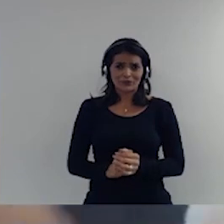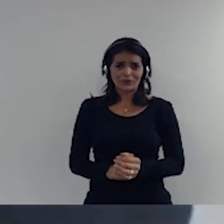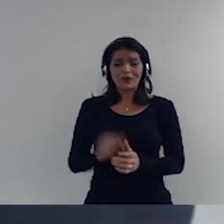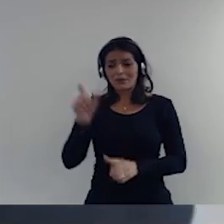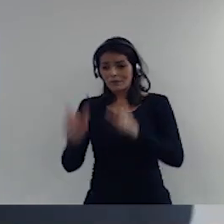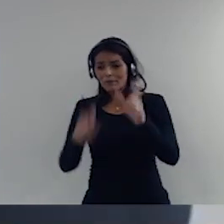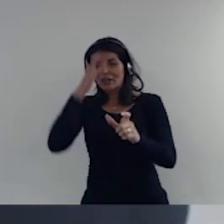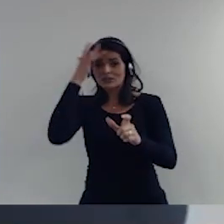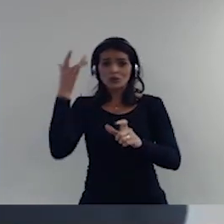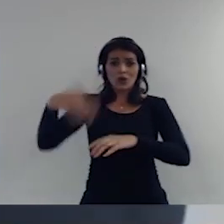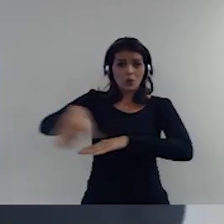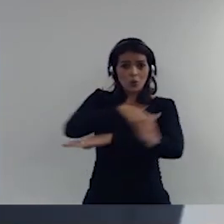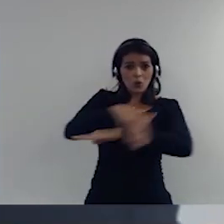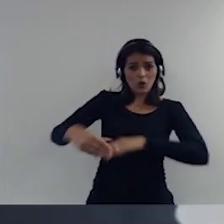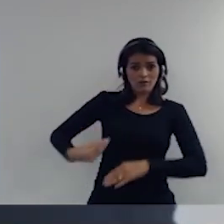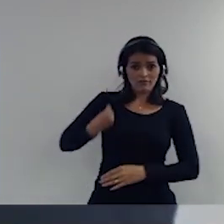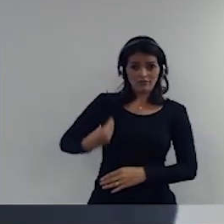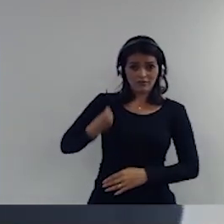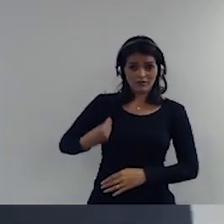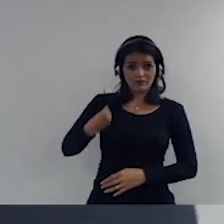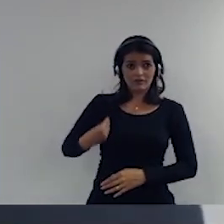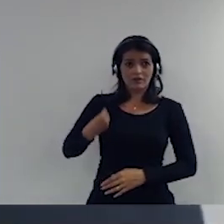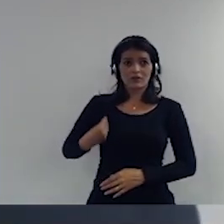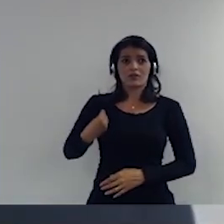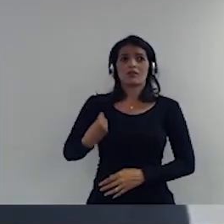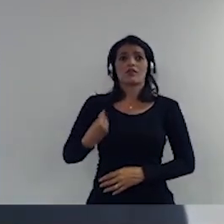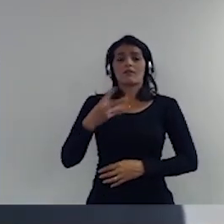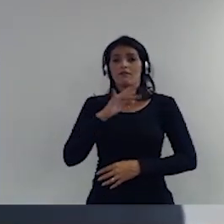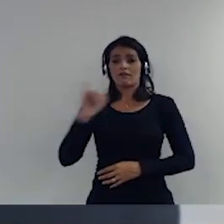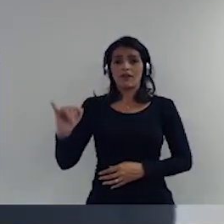as pessoas em situação de rua vão praticar